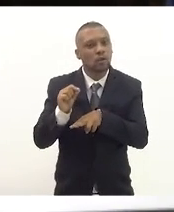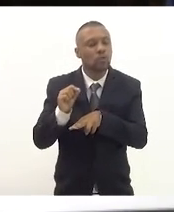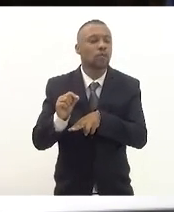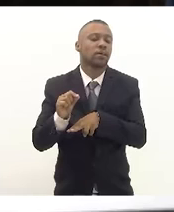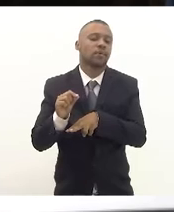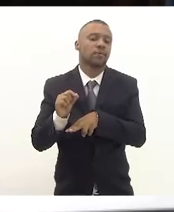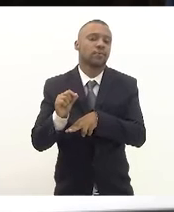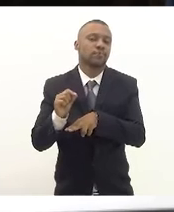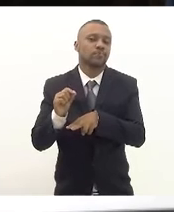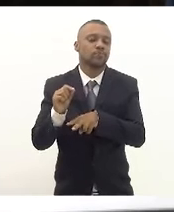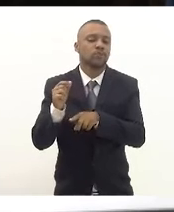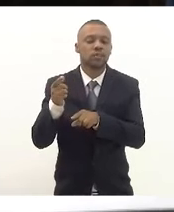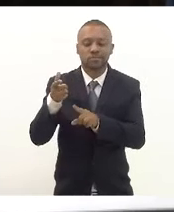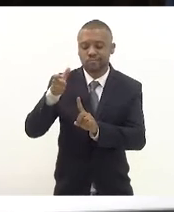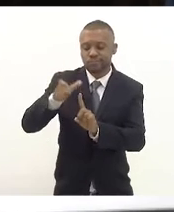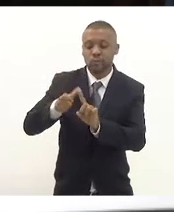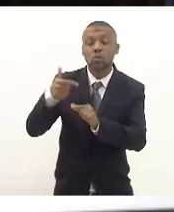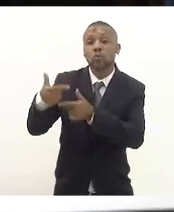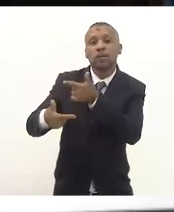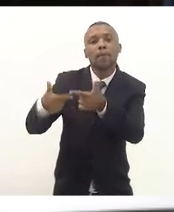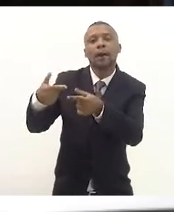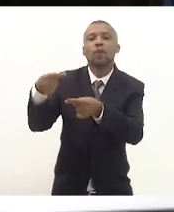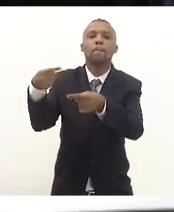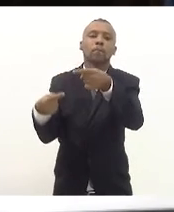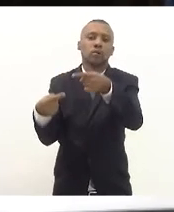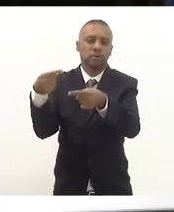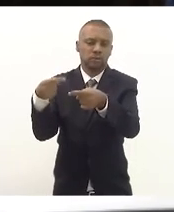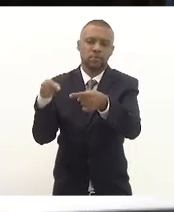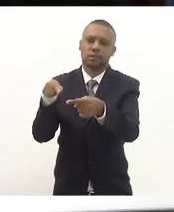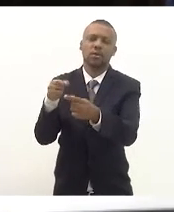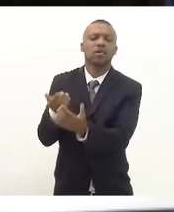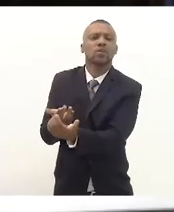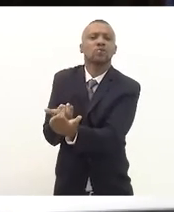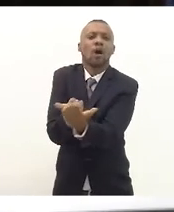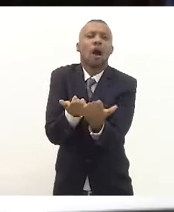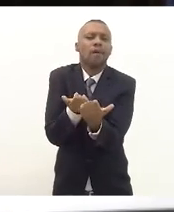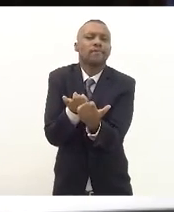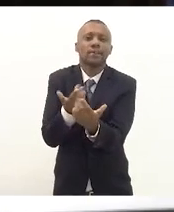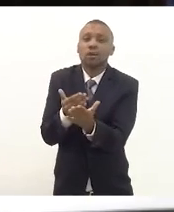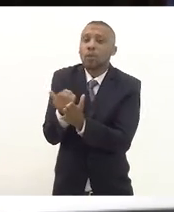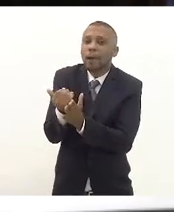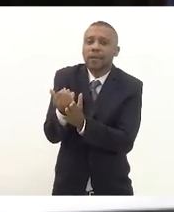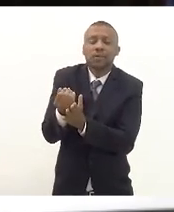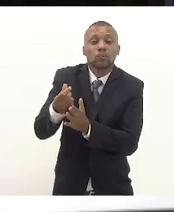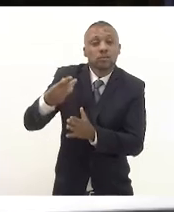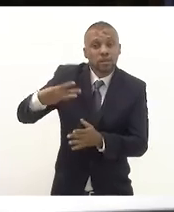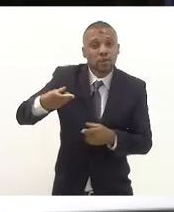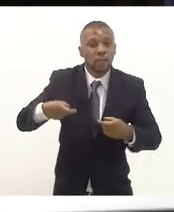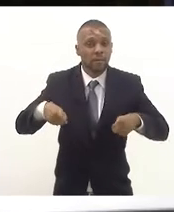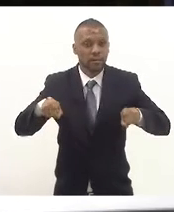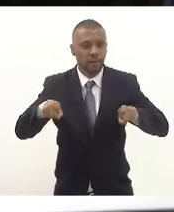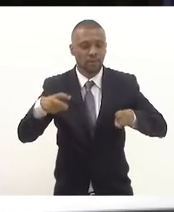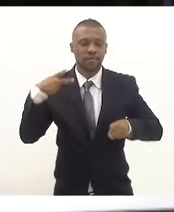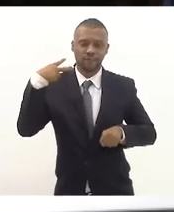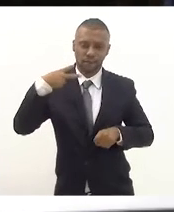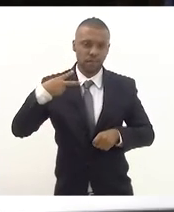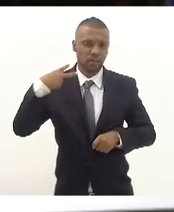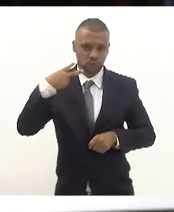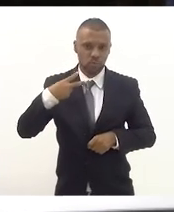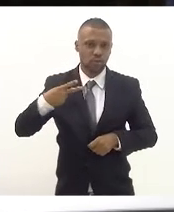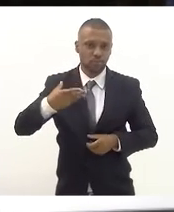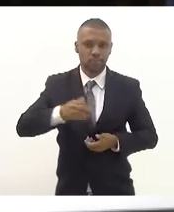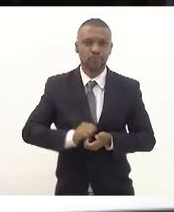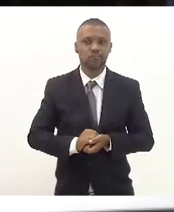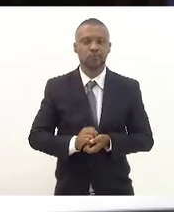um político jovem que está na política no seu terceiro mandato de vereador